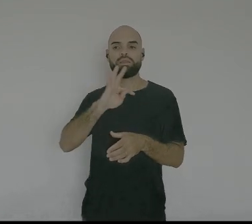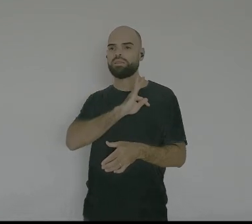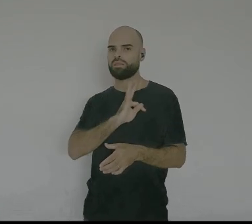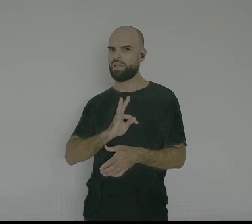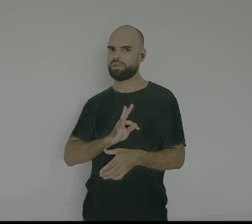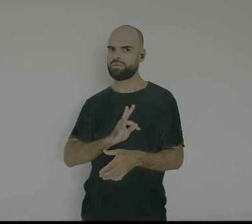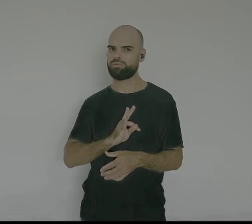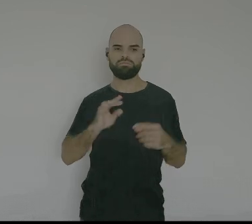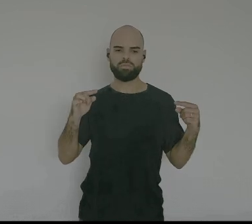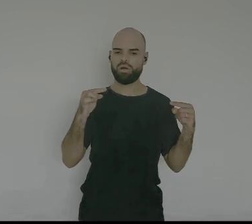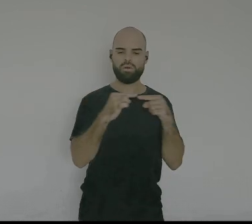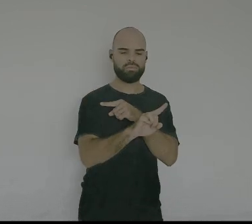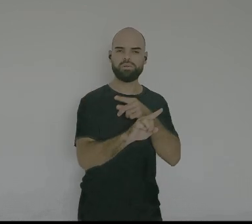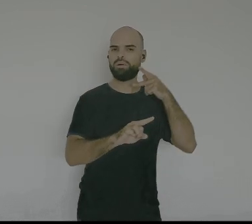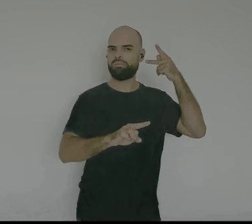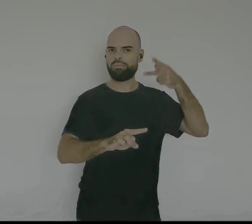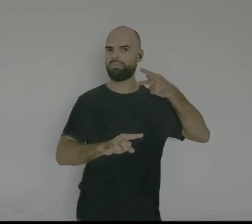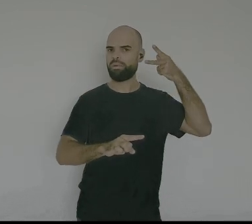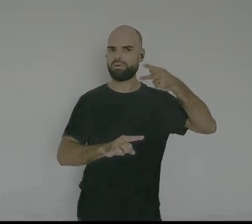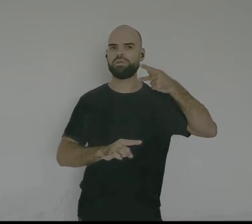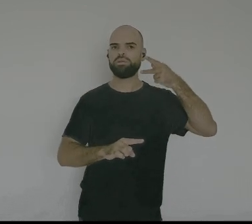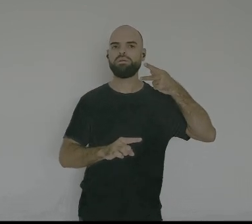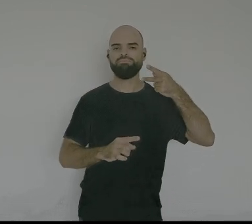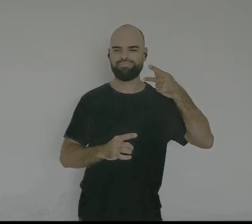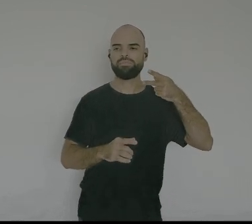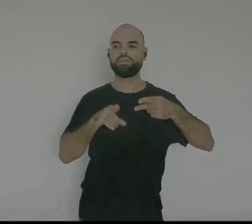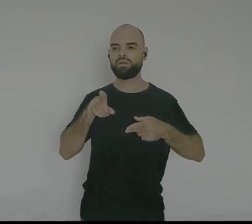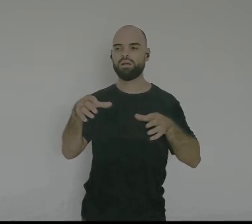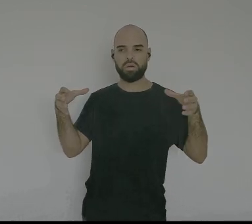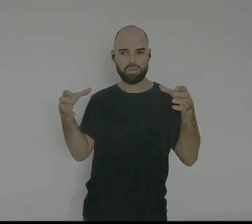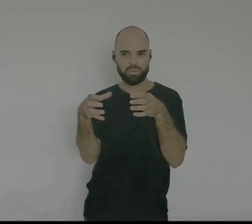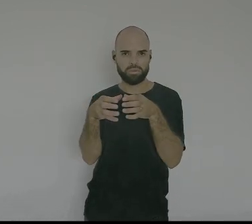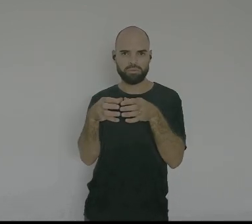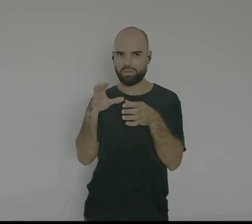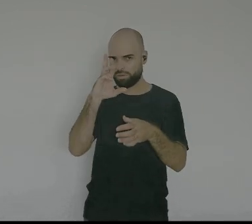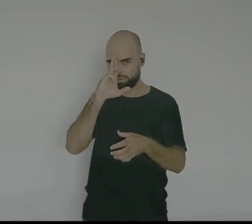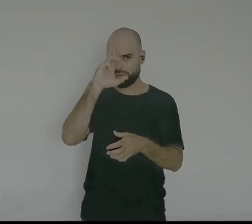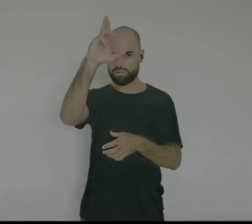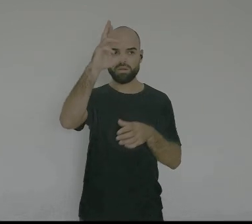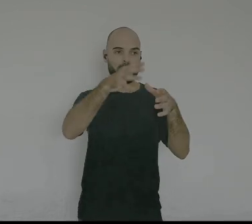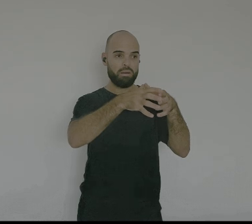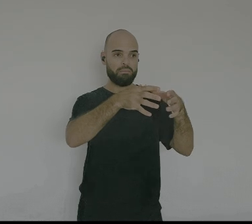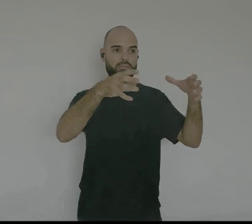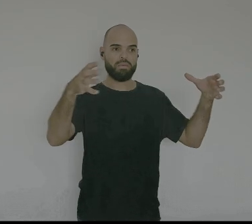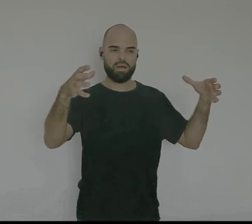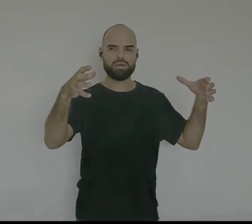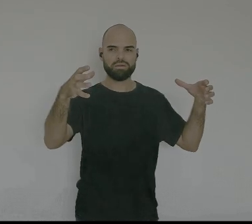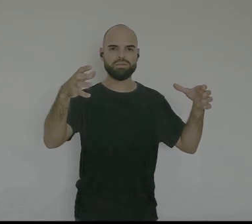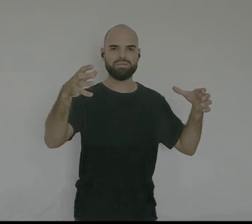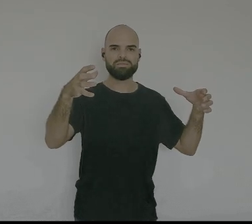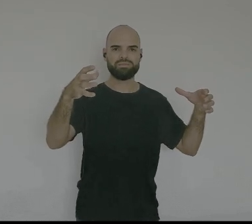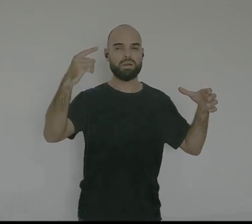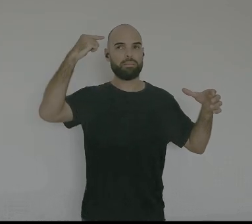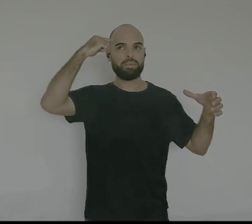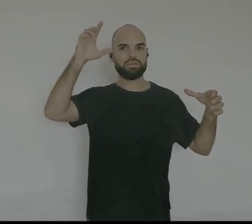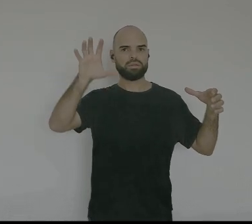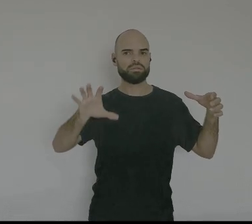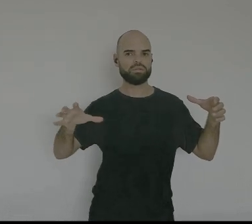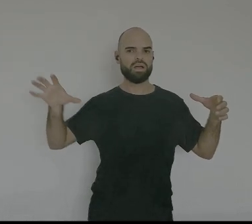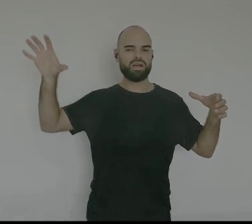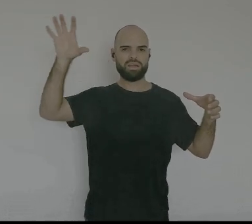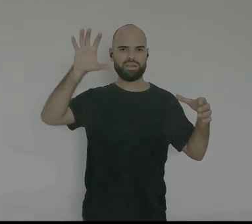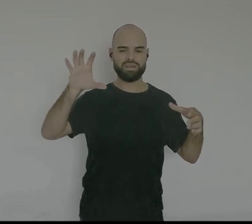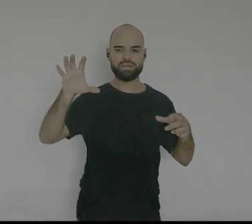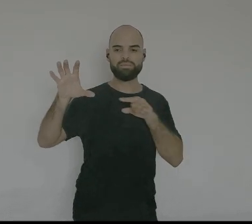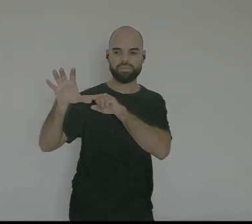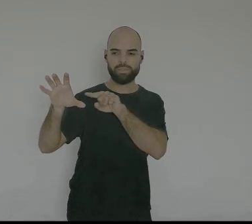um órgão de natureza técnica e operacional e não de decisão política, ele deve ter necessariamente, para que